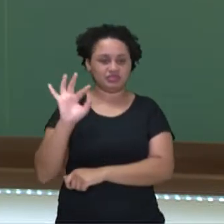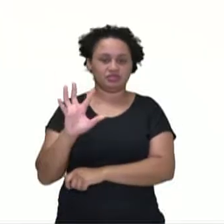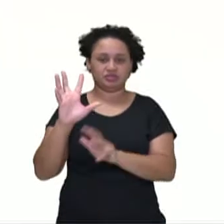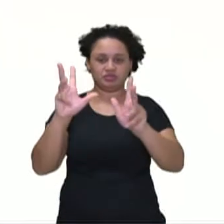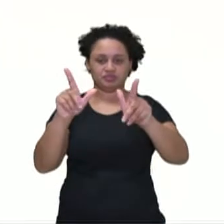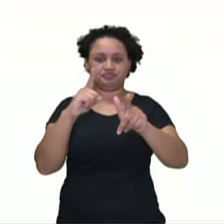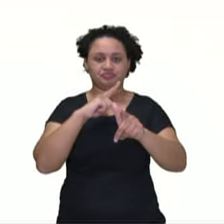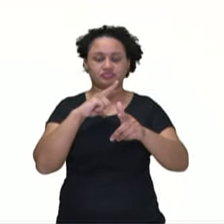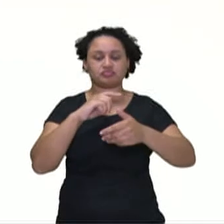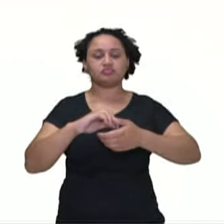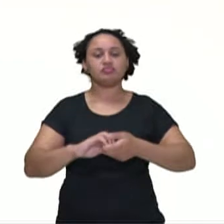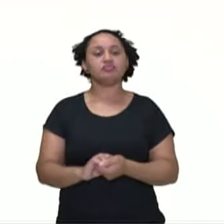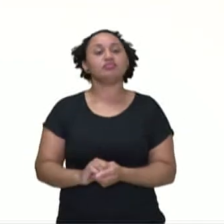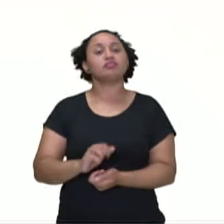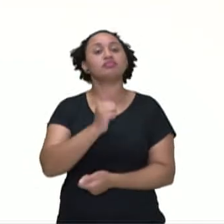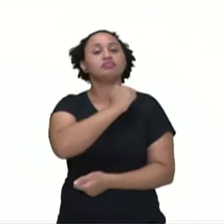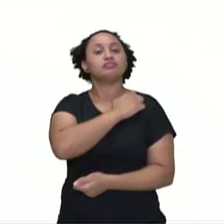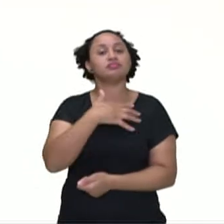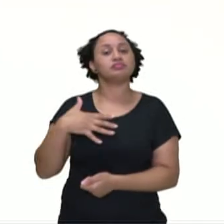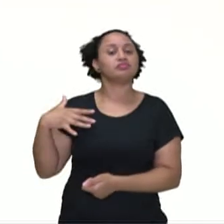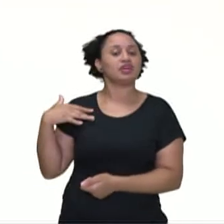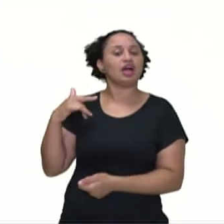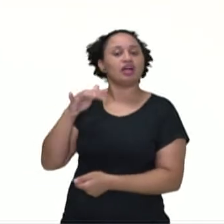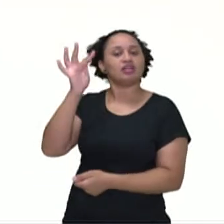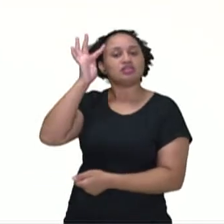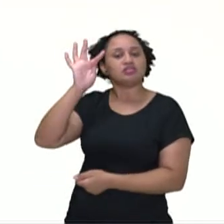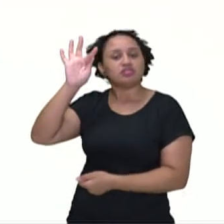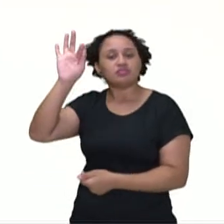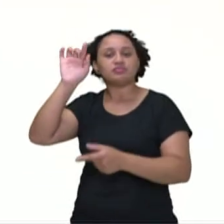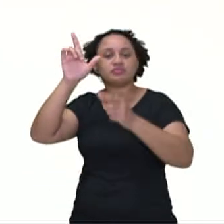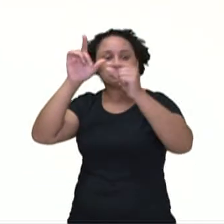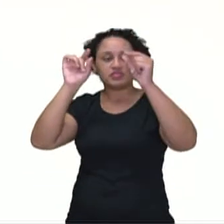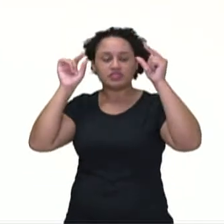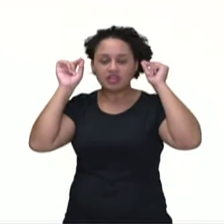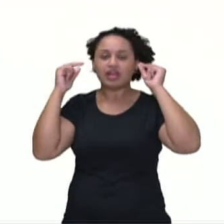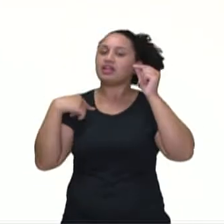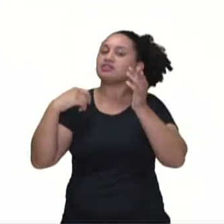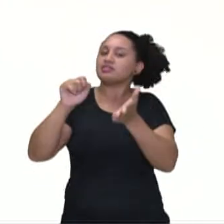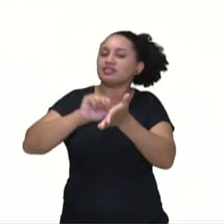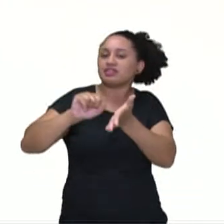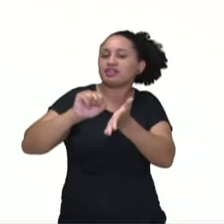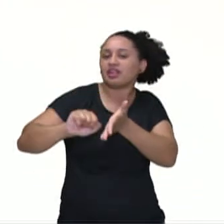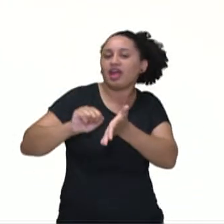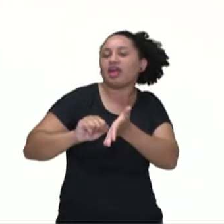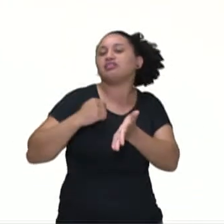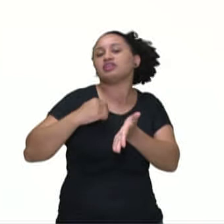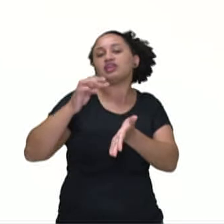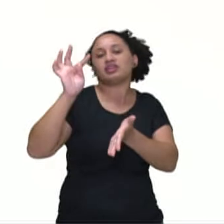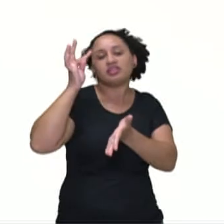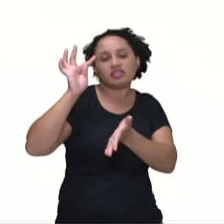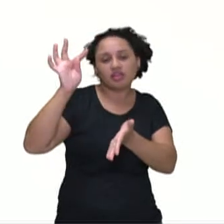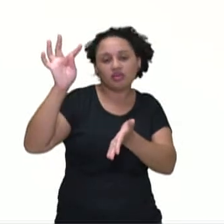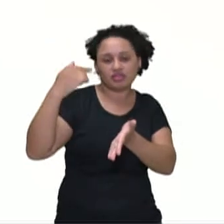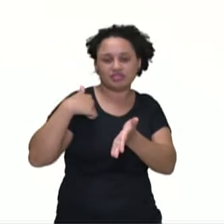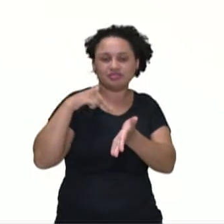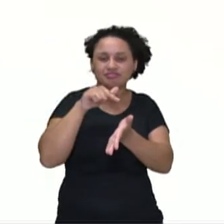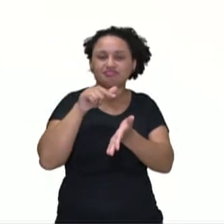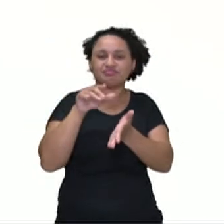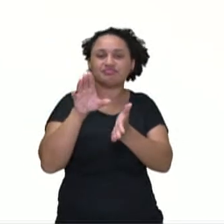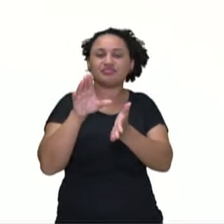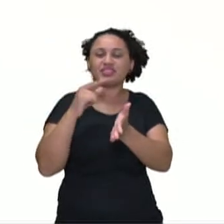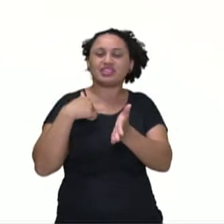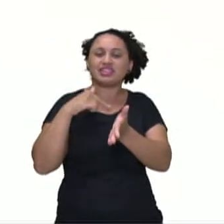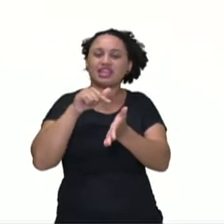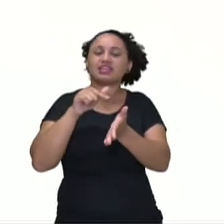tá? Aristóteles, então, filósofo grego, vai teorizar sobre isso. Ele escreve um livro chamado Retórica, em